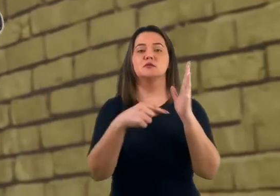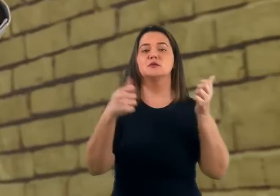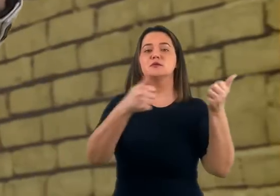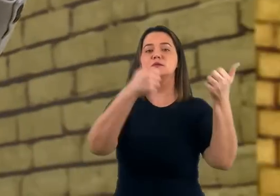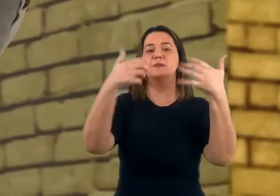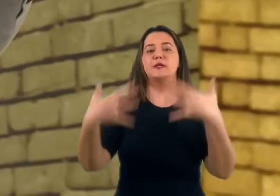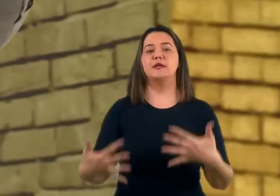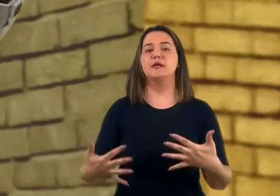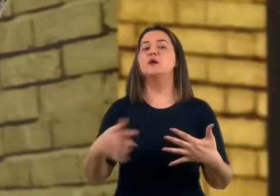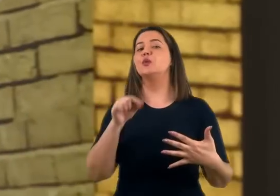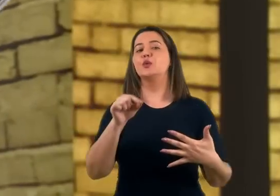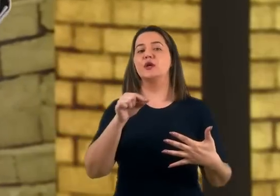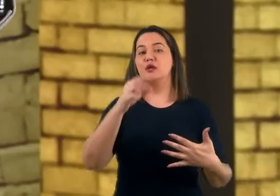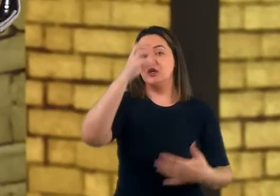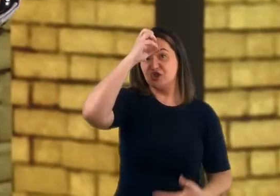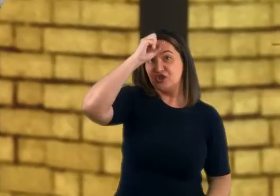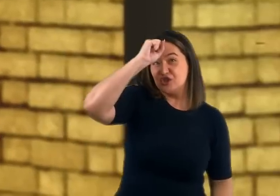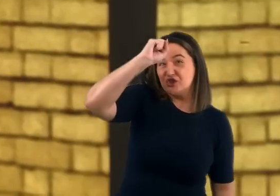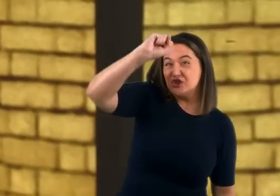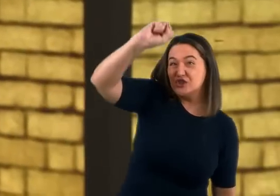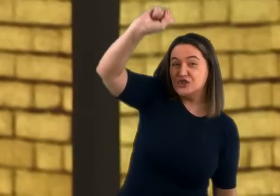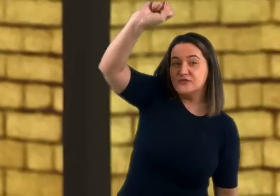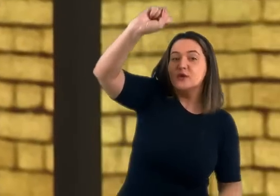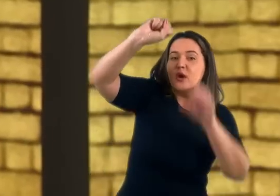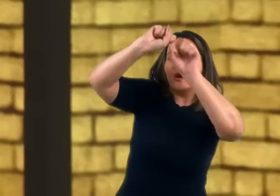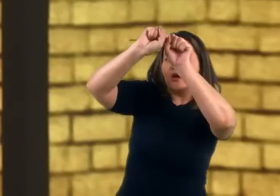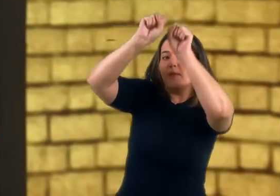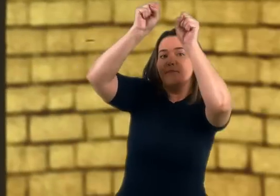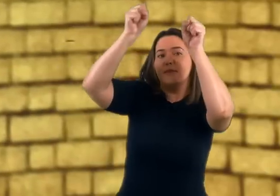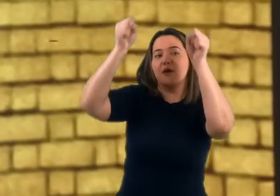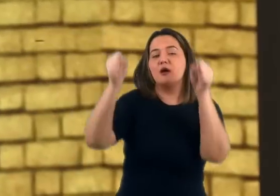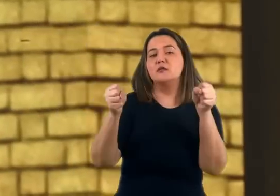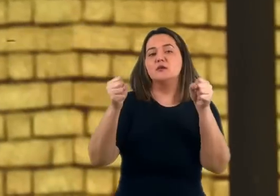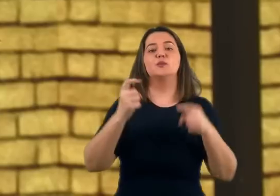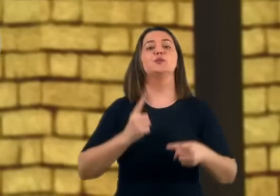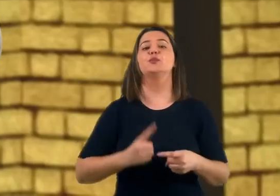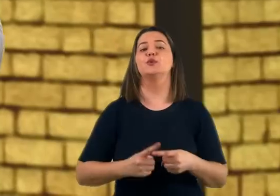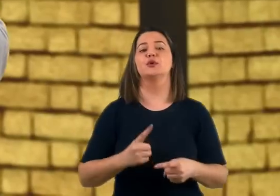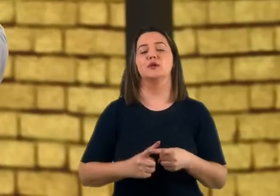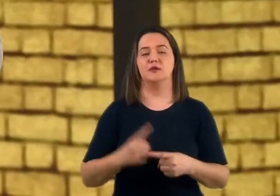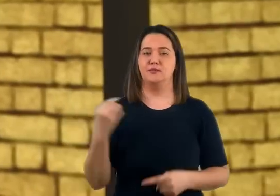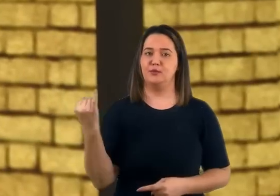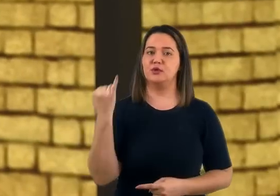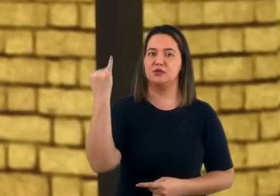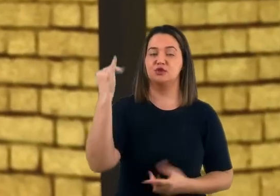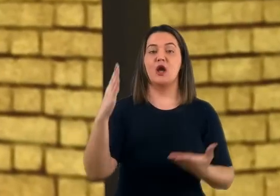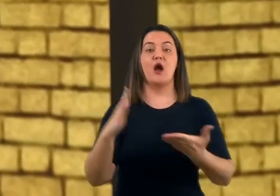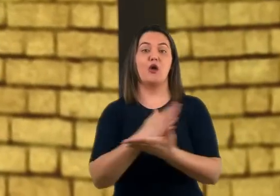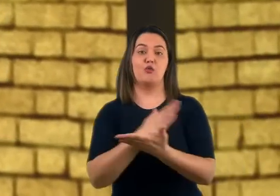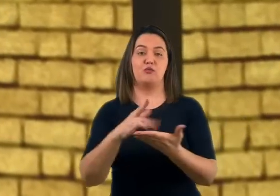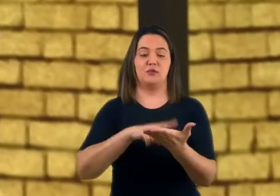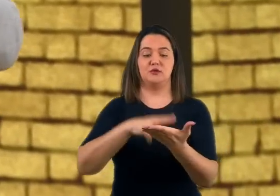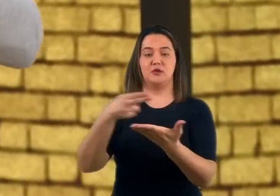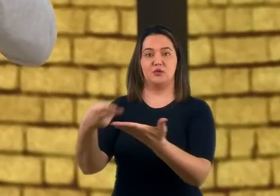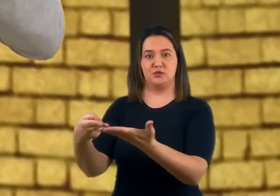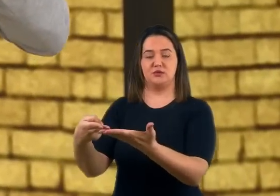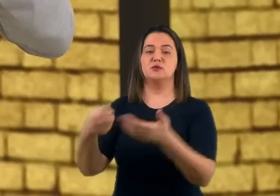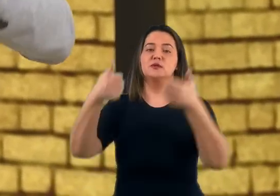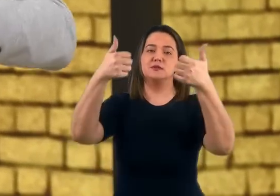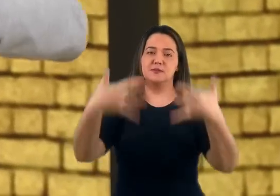diz o seu grande chifre foi quebrado, ela é importante, sabe por quê? Algumas traduções trazem